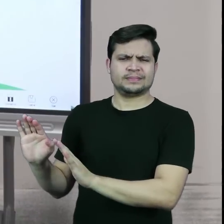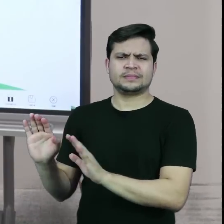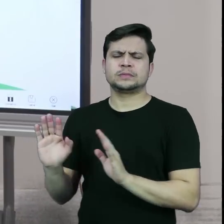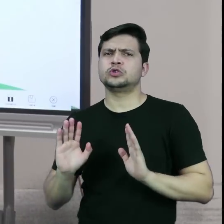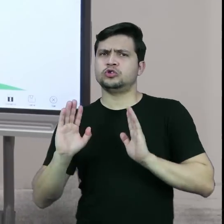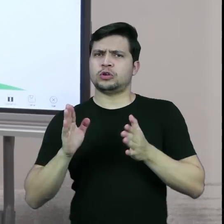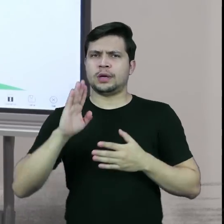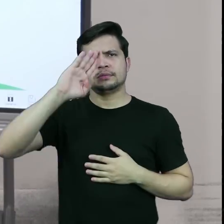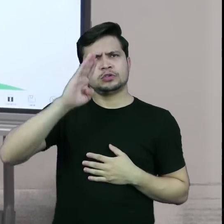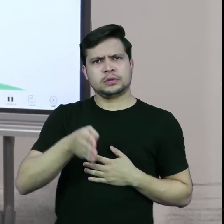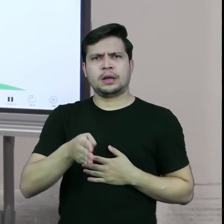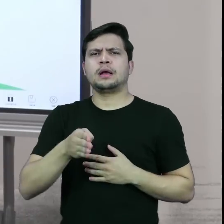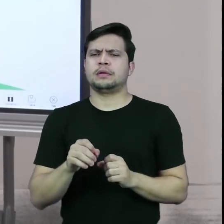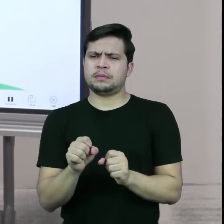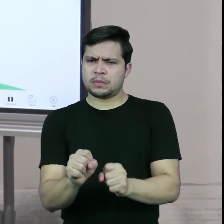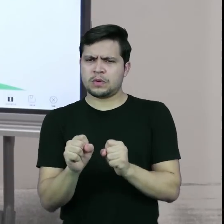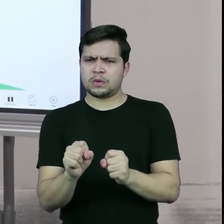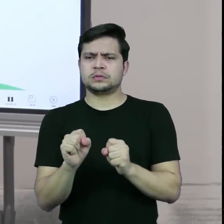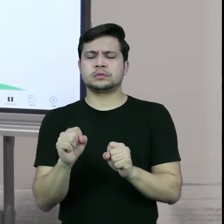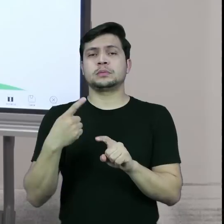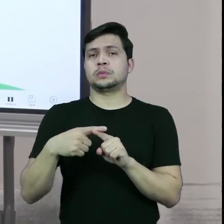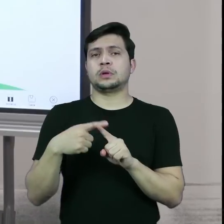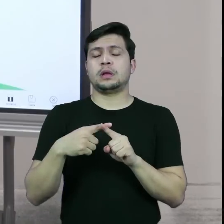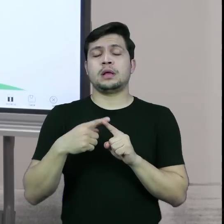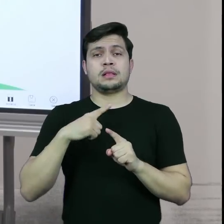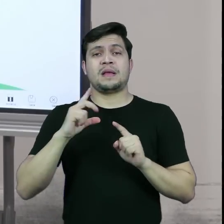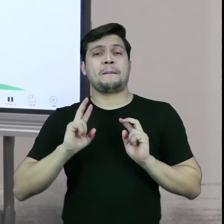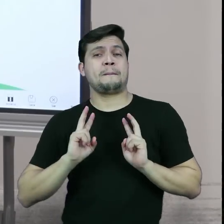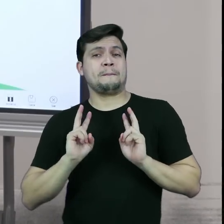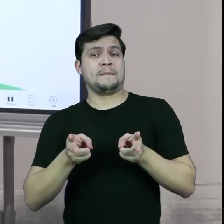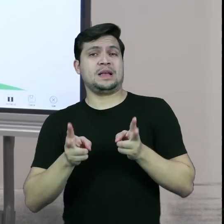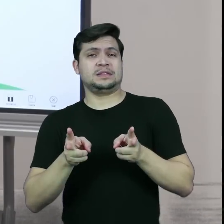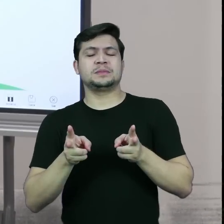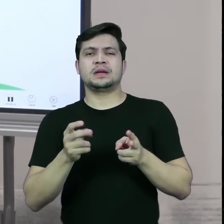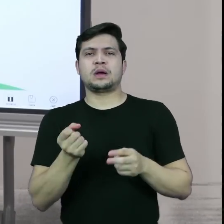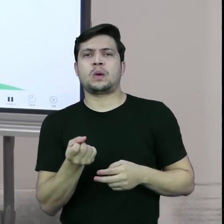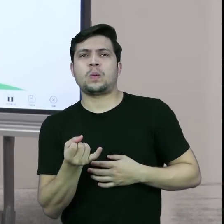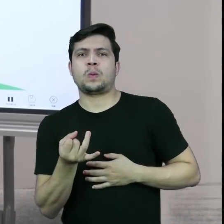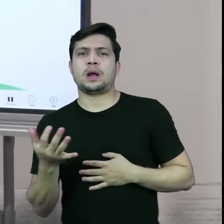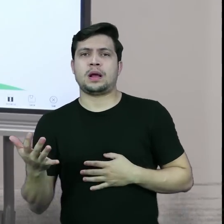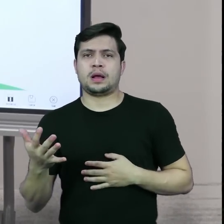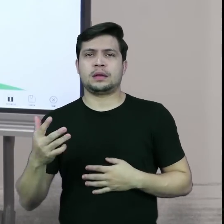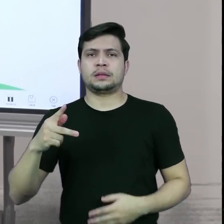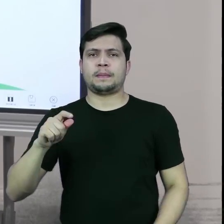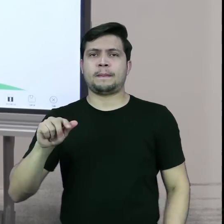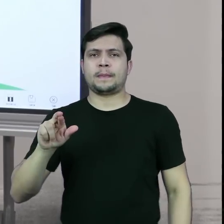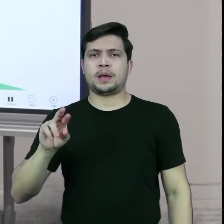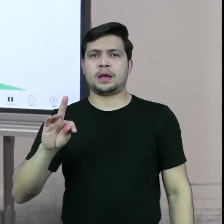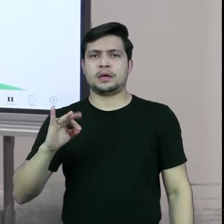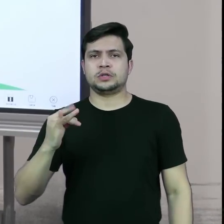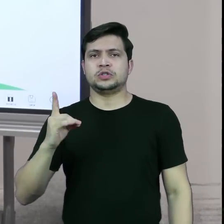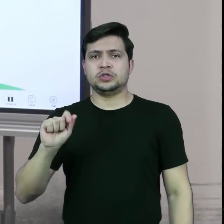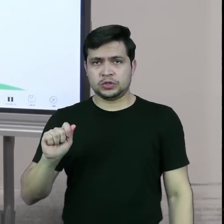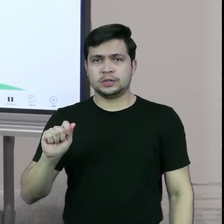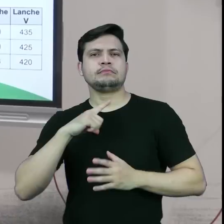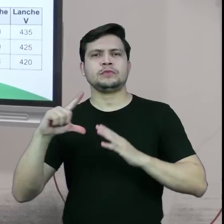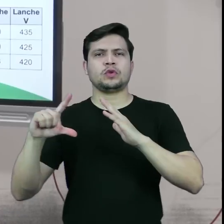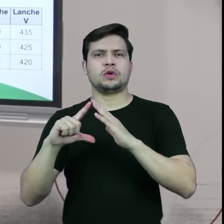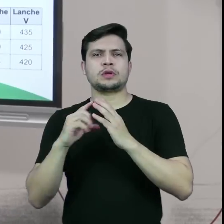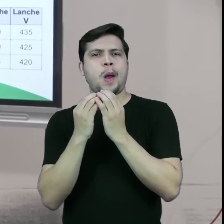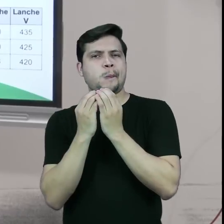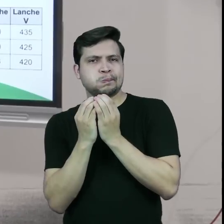quer saber o jogador que precisa fazer a menor quantidade de pontos. Ou seja, o jogador que já está mais